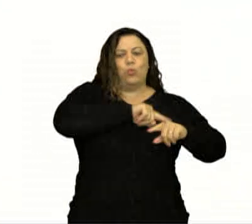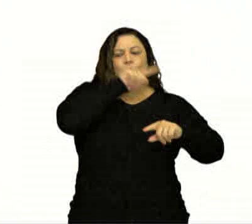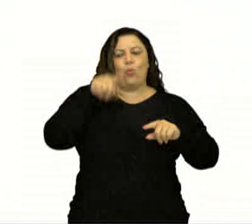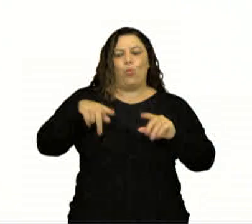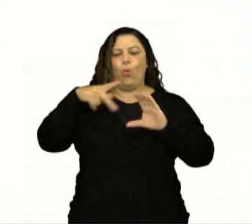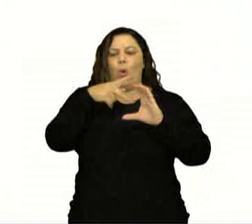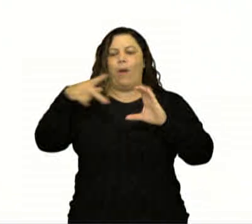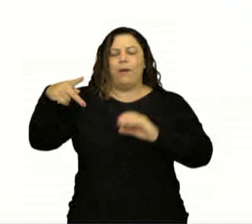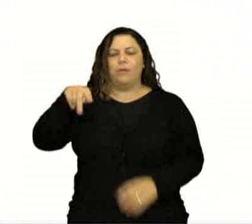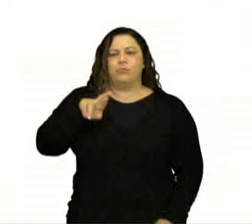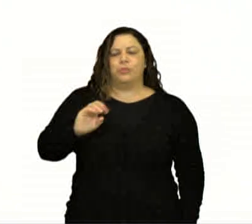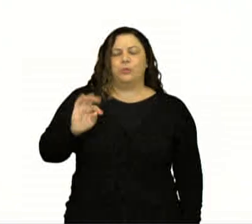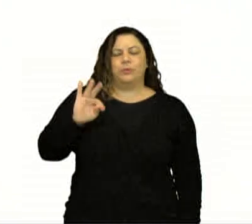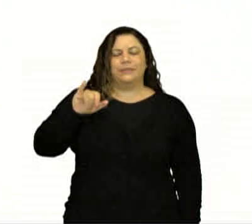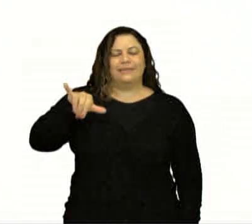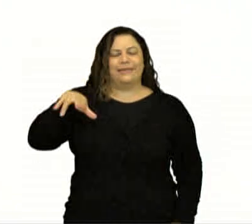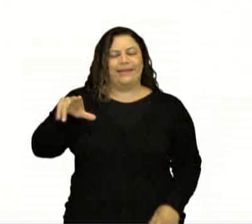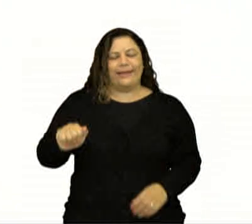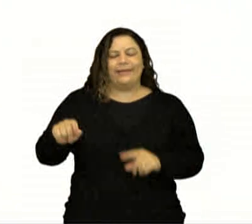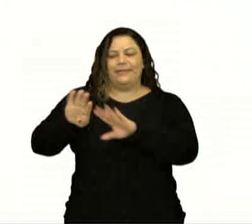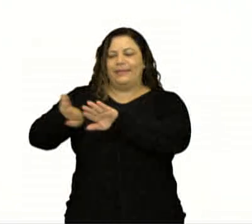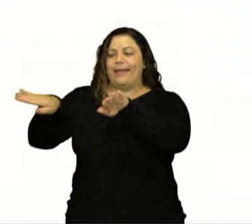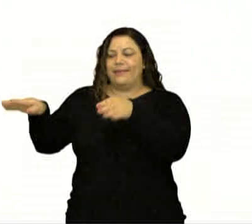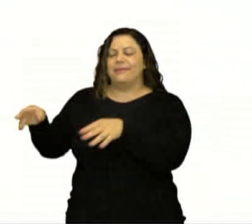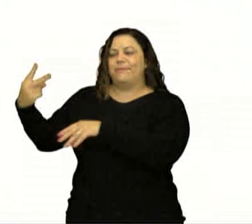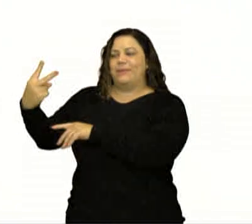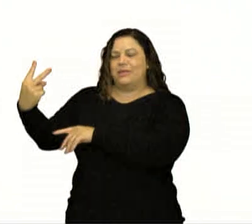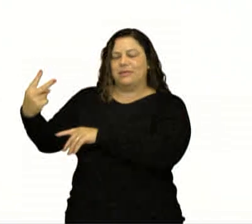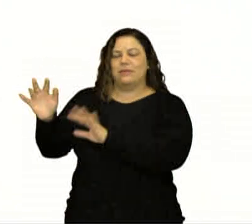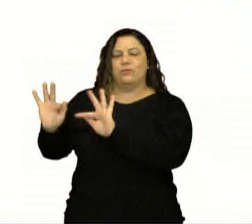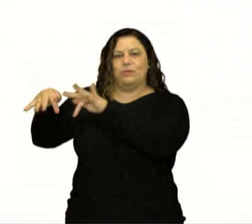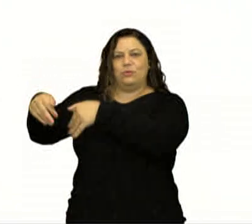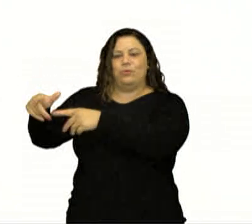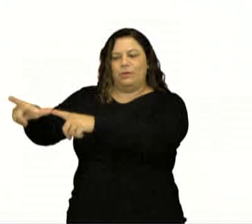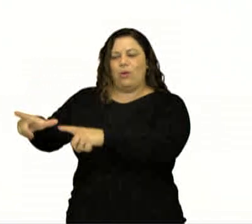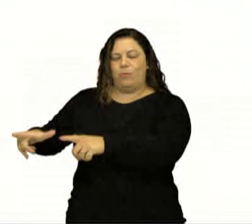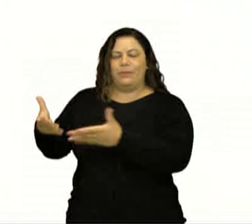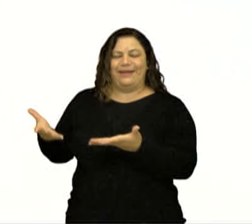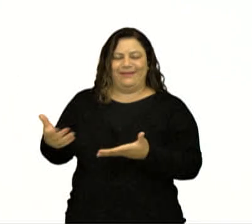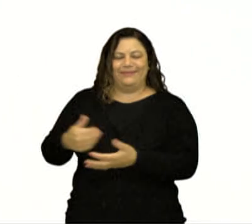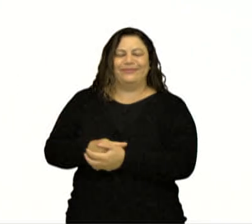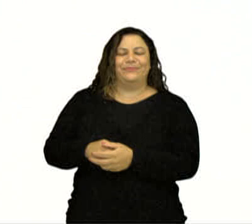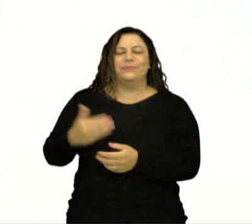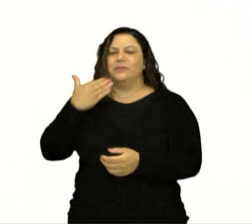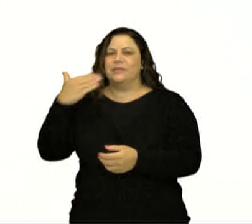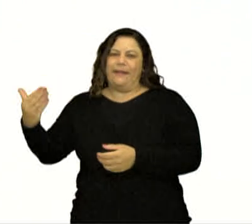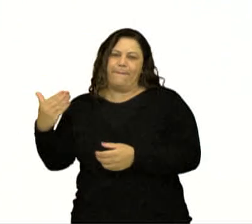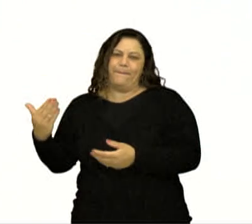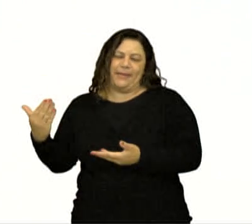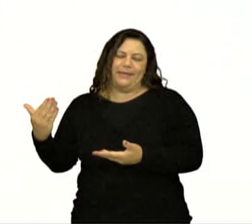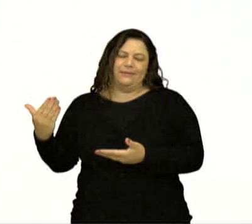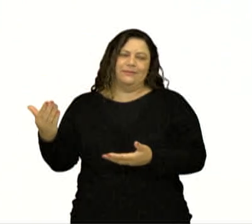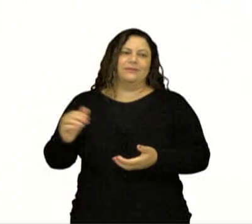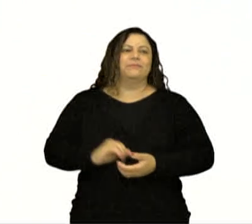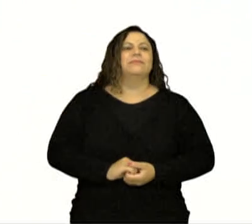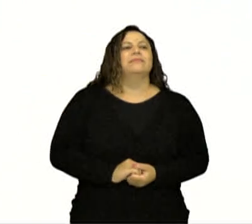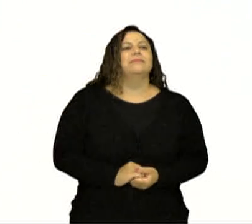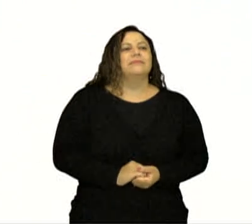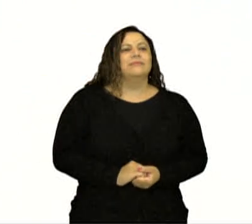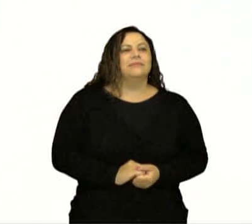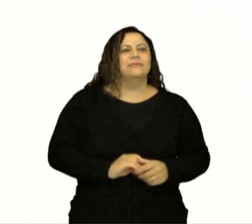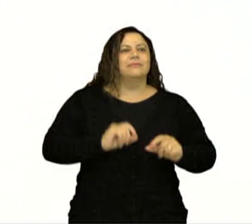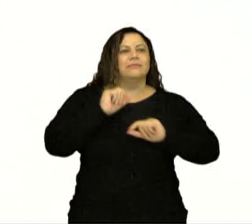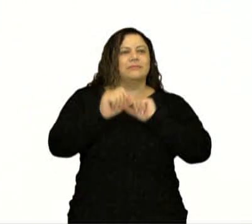né? Como diz ali na charge, mesa 2, que seria o prato final que se pede, né? Como encomenda, vamos dizer. Né?